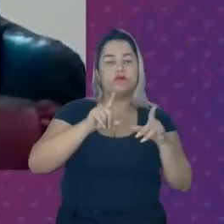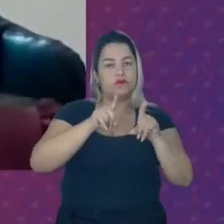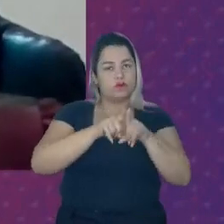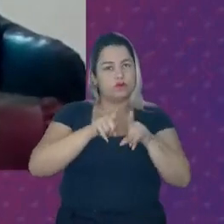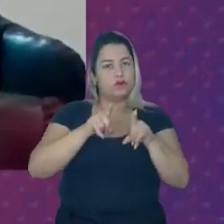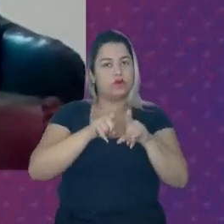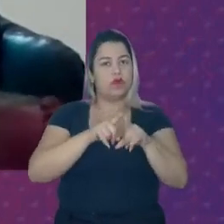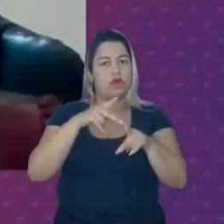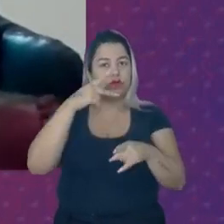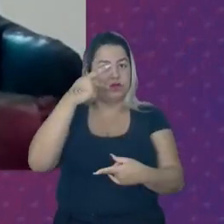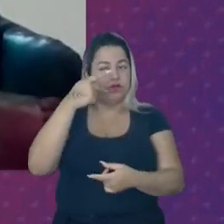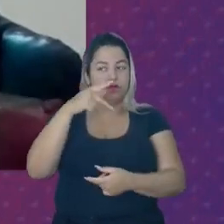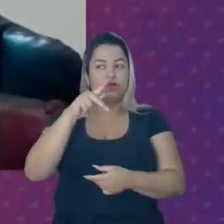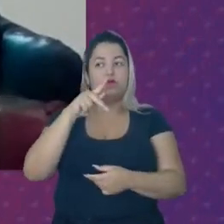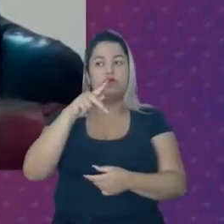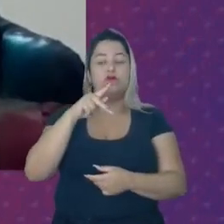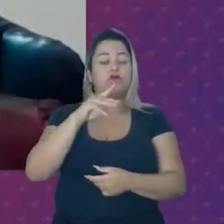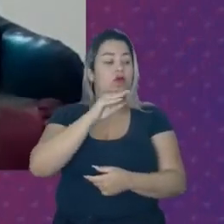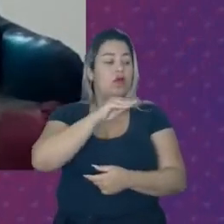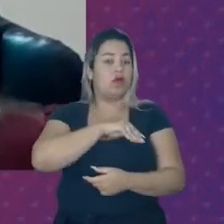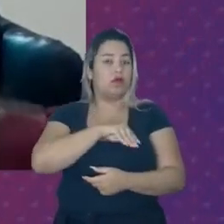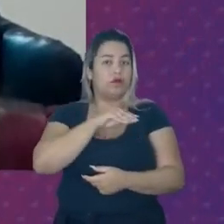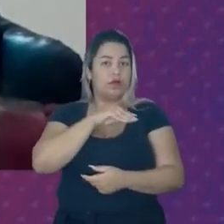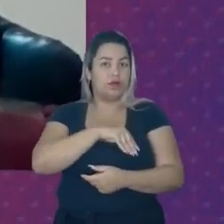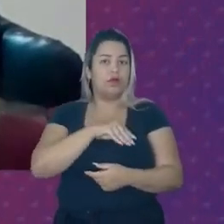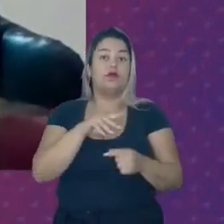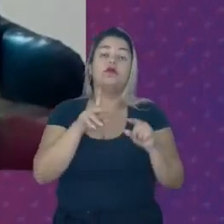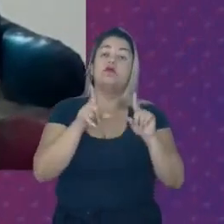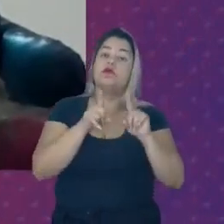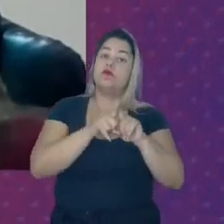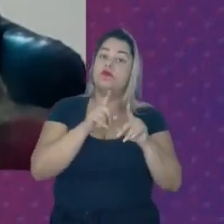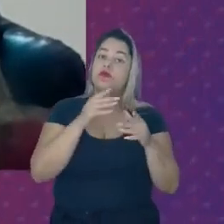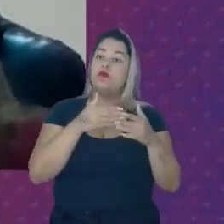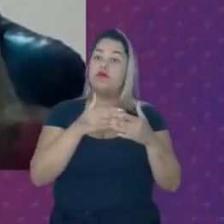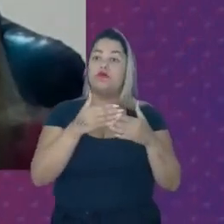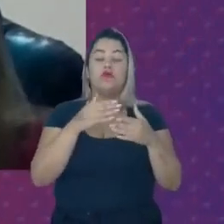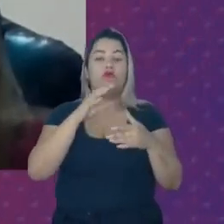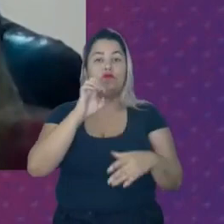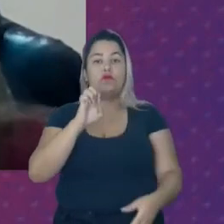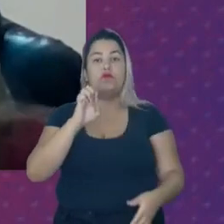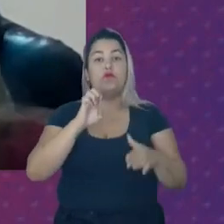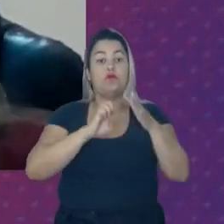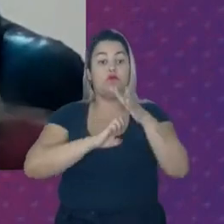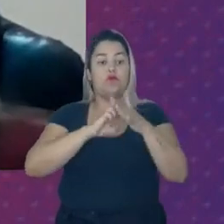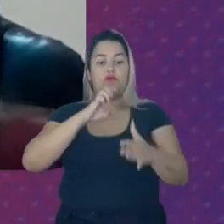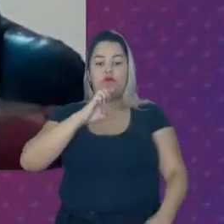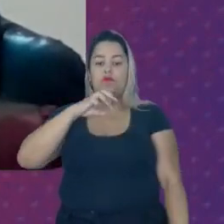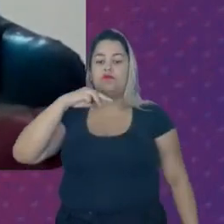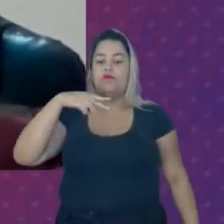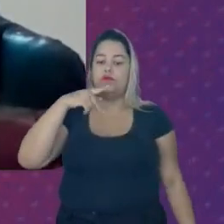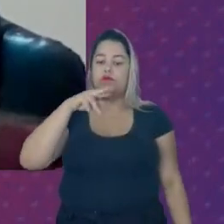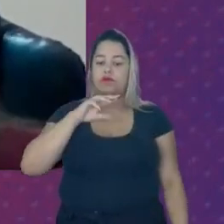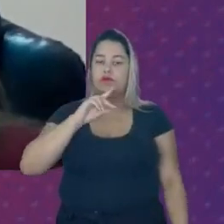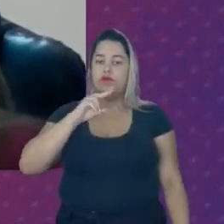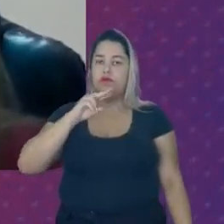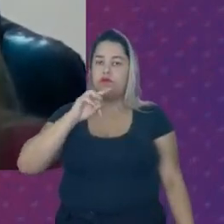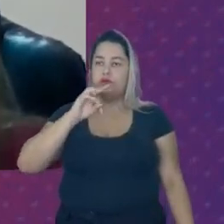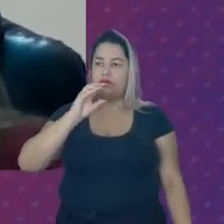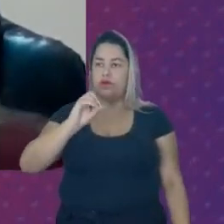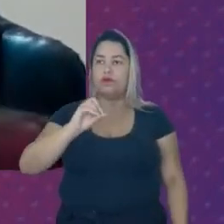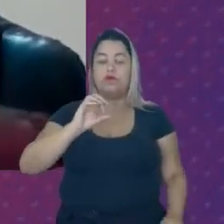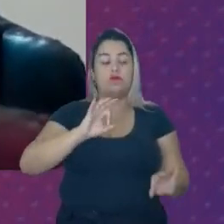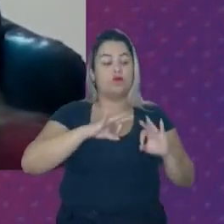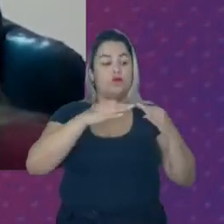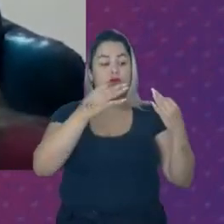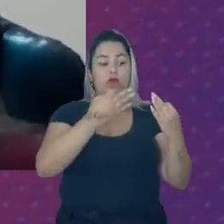a sua renda, inclusive a partir de um empreendimento que começa ali familiar, depois ela já está